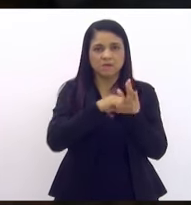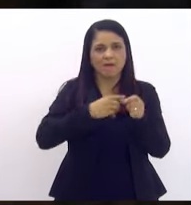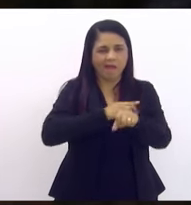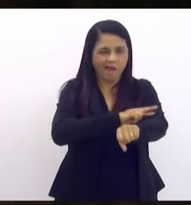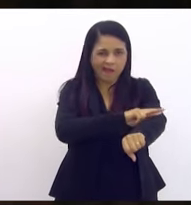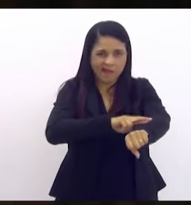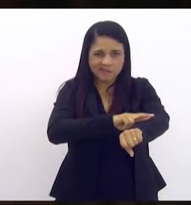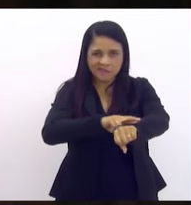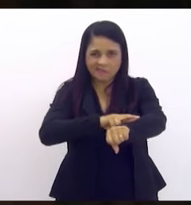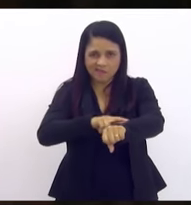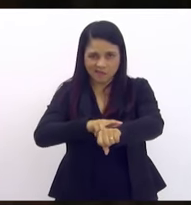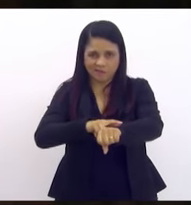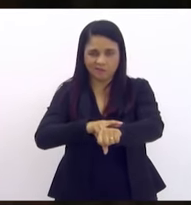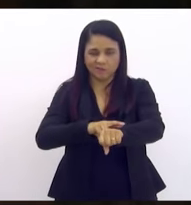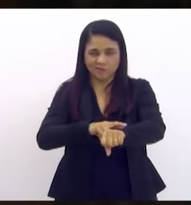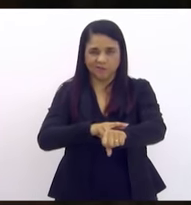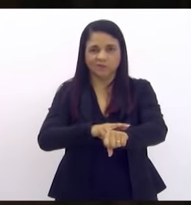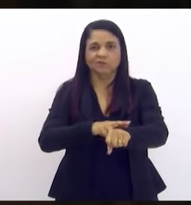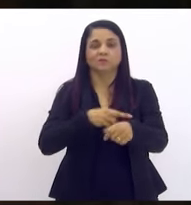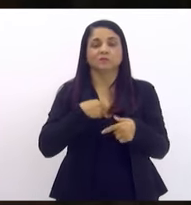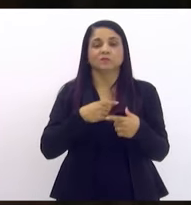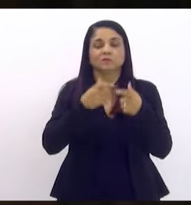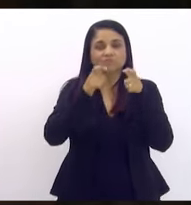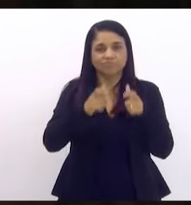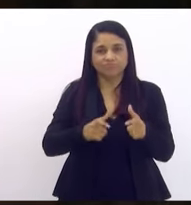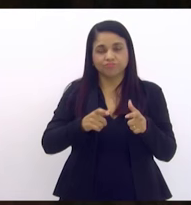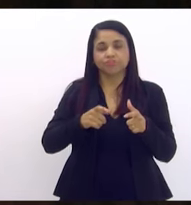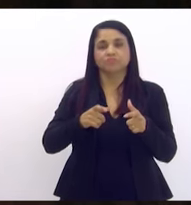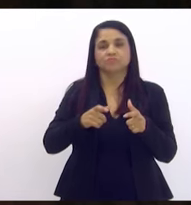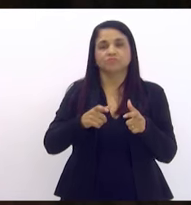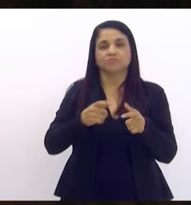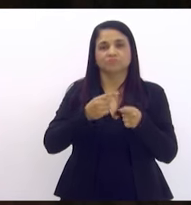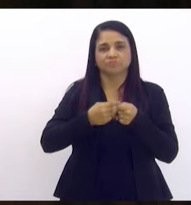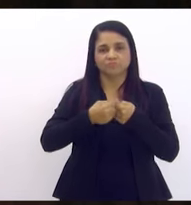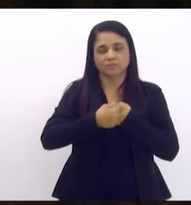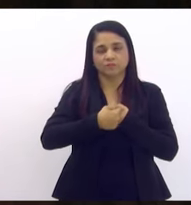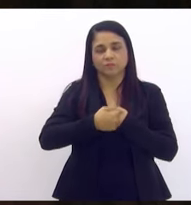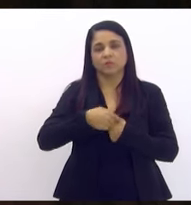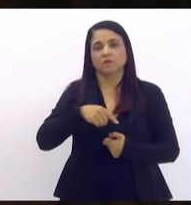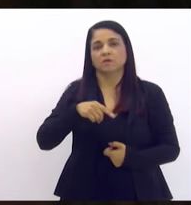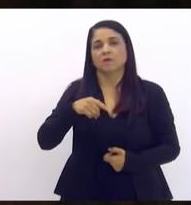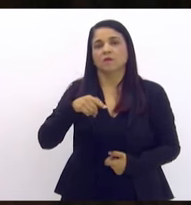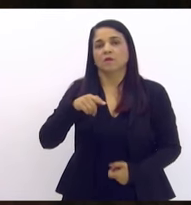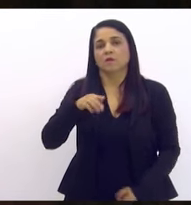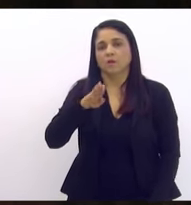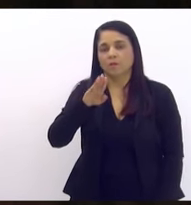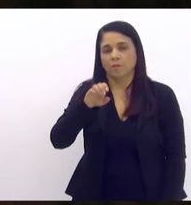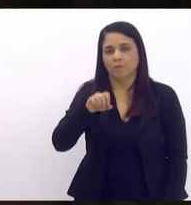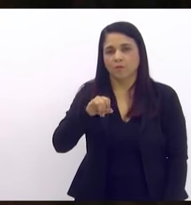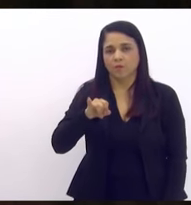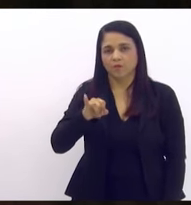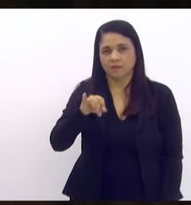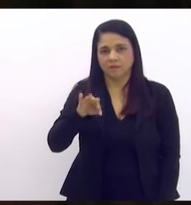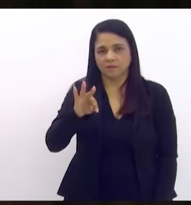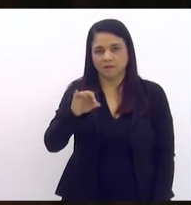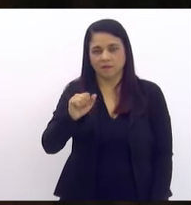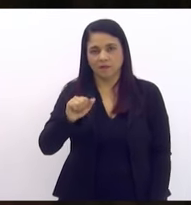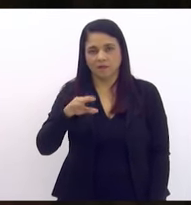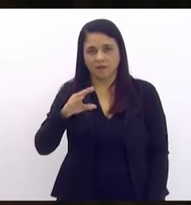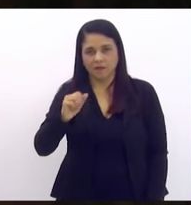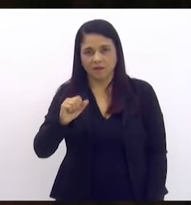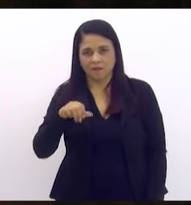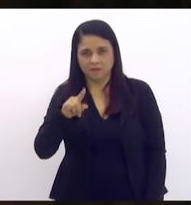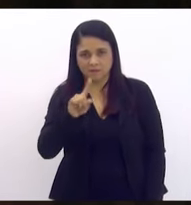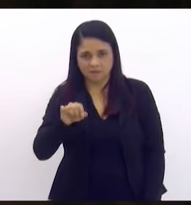intolerância decad no Município de Campo dos dois Goitacazes parecer da comissão de indicações legislativas favorável